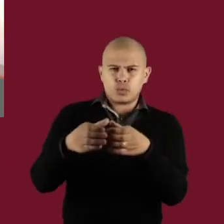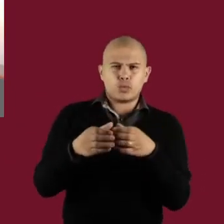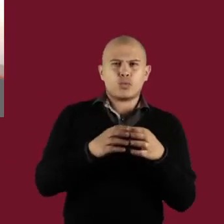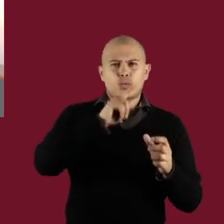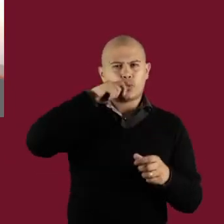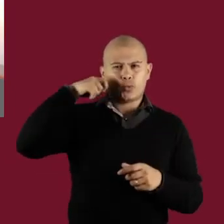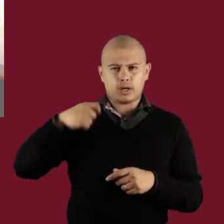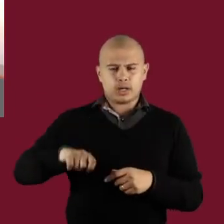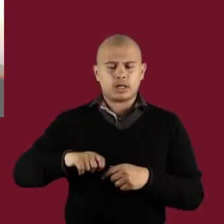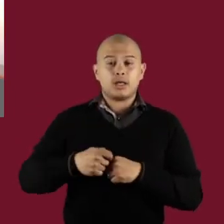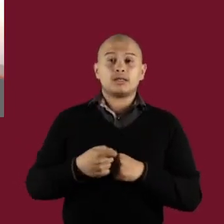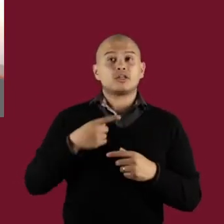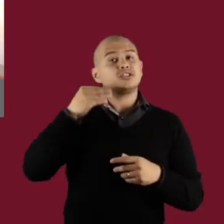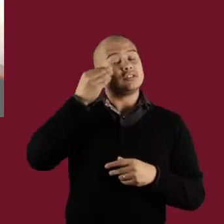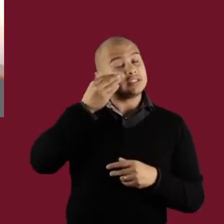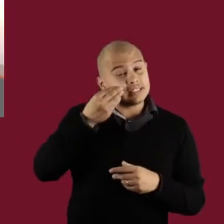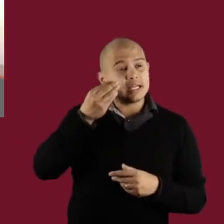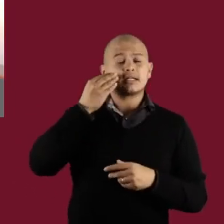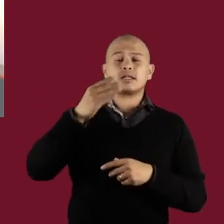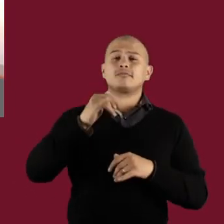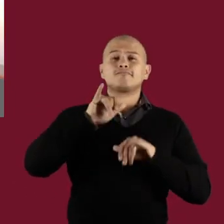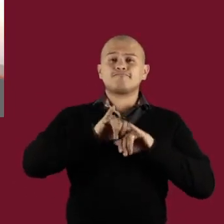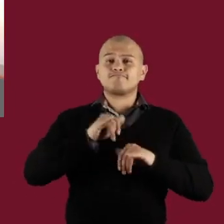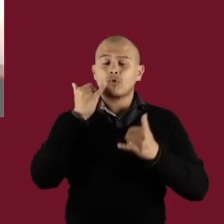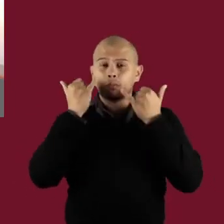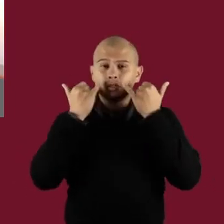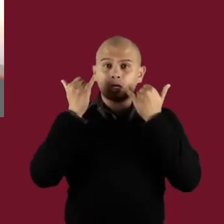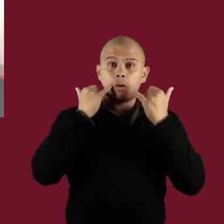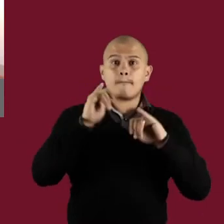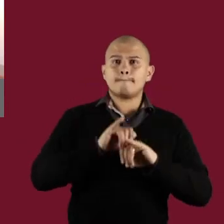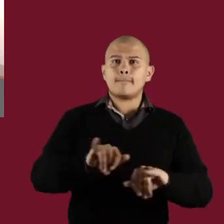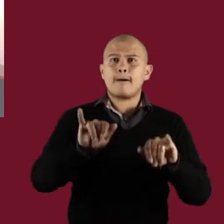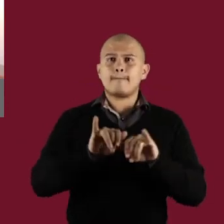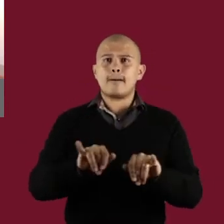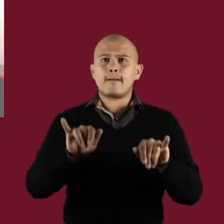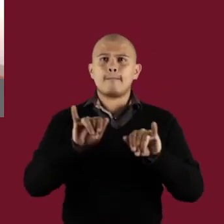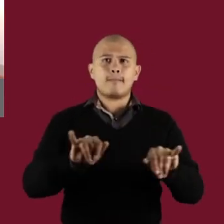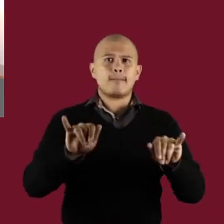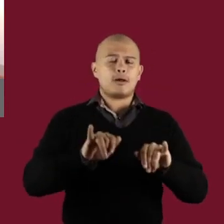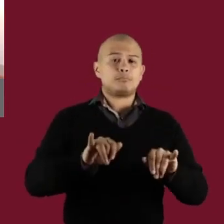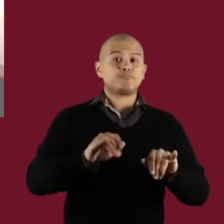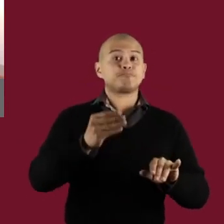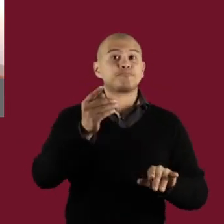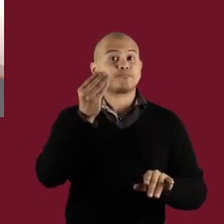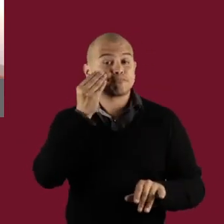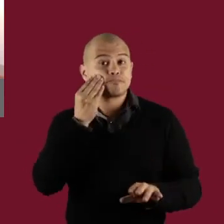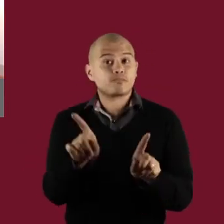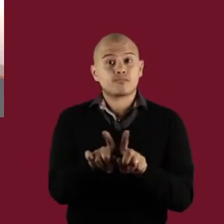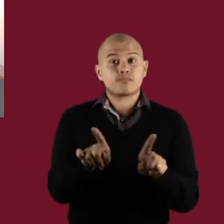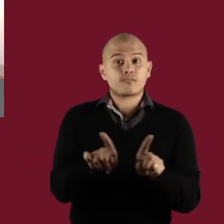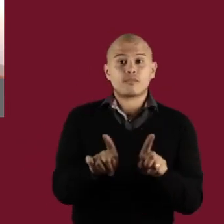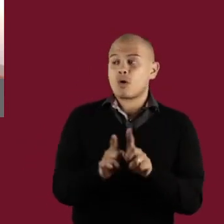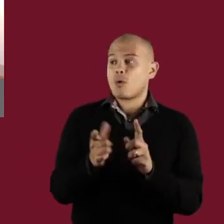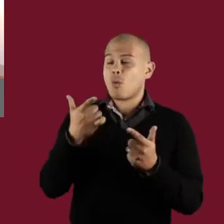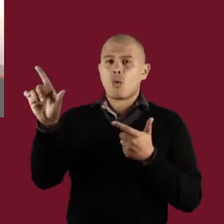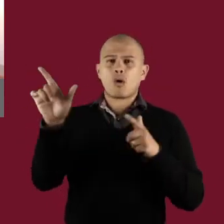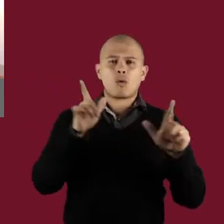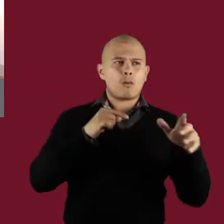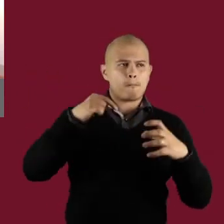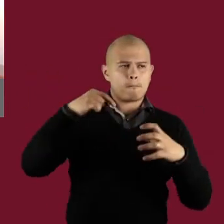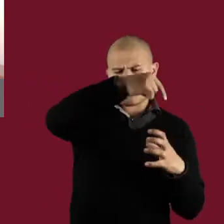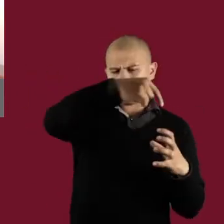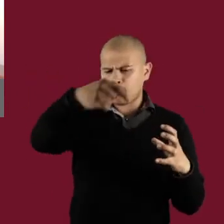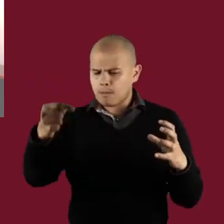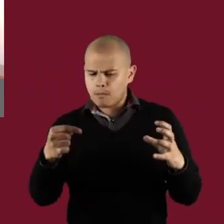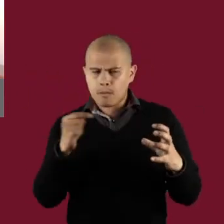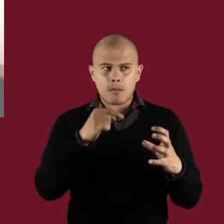trazemos essas informações do trabalho da ONU através dessas agências, né? Temos todas as línguas, então fazemos uma reunião